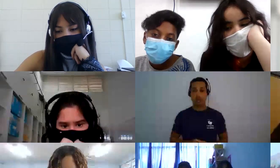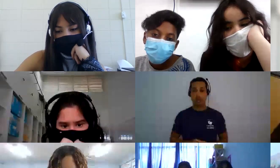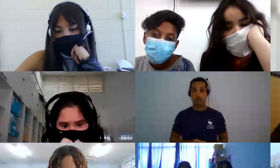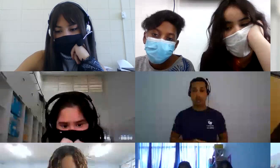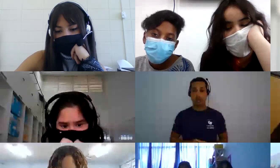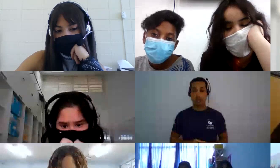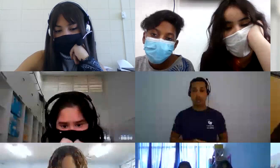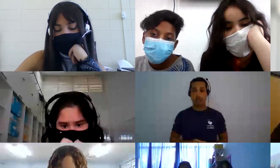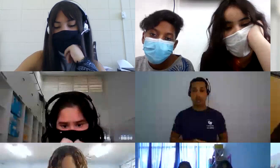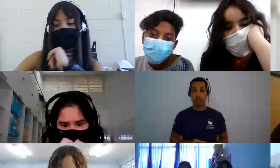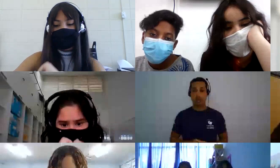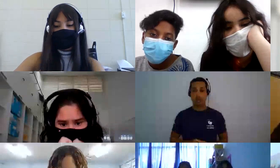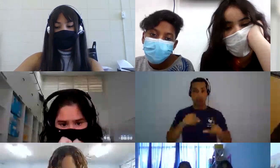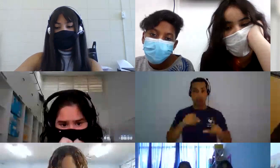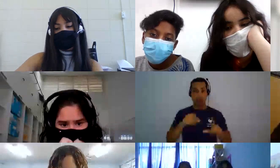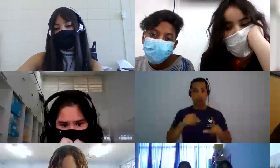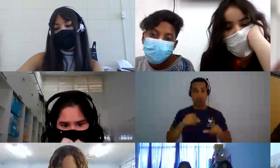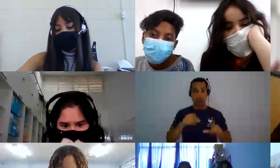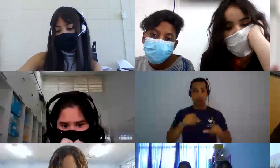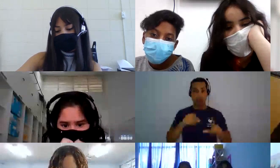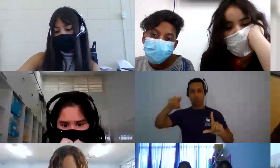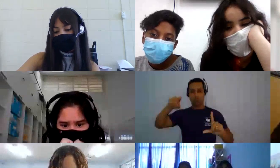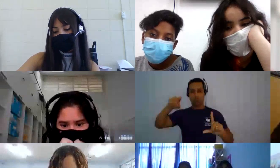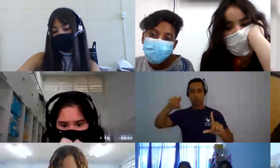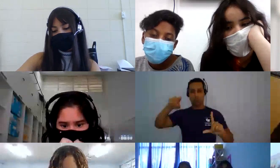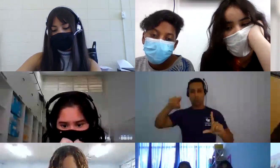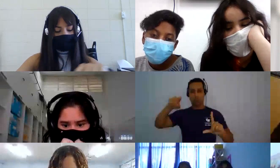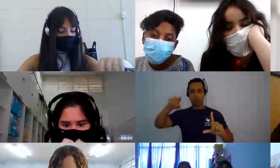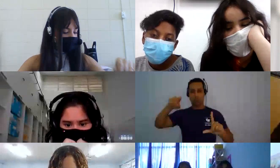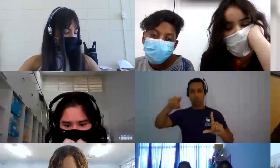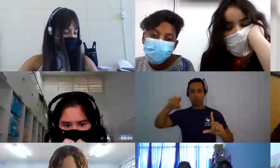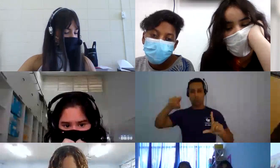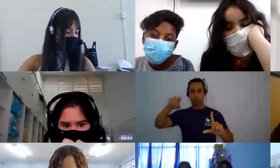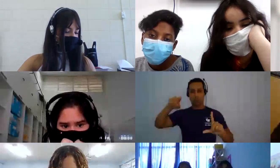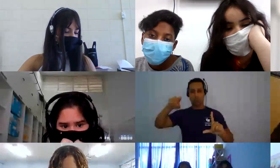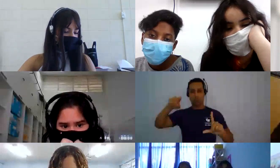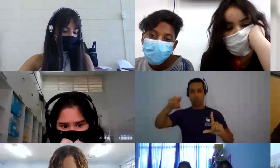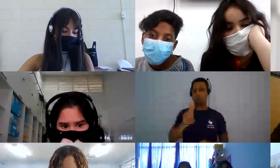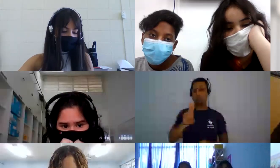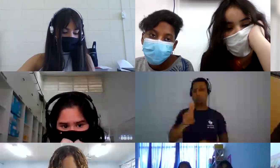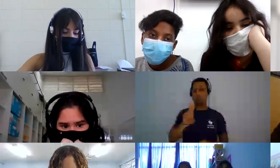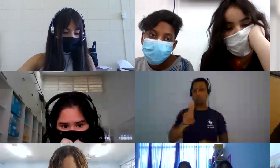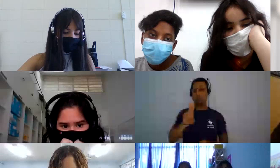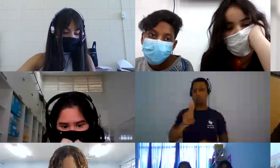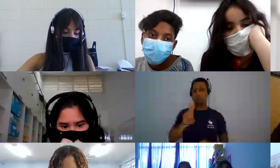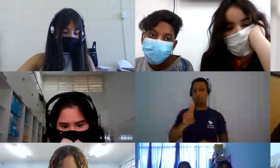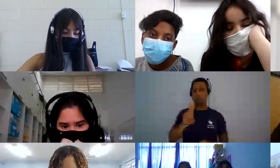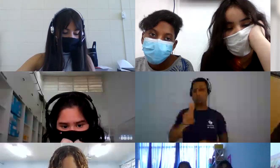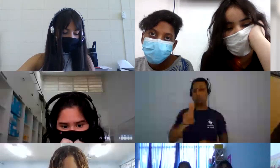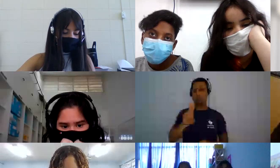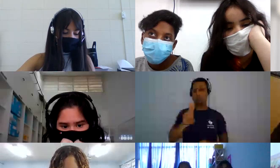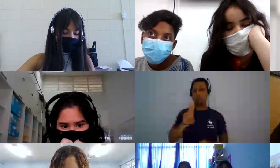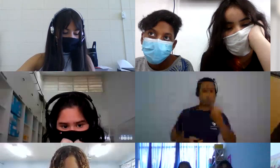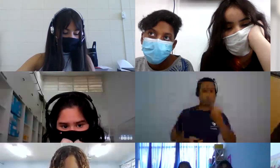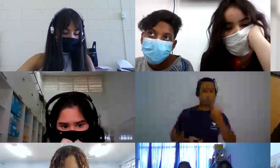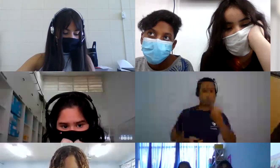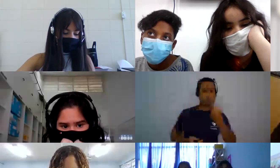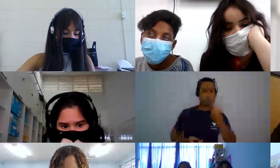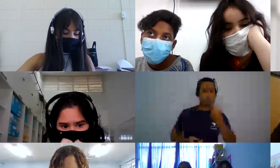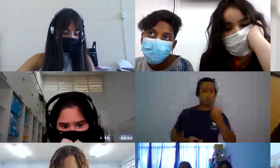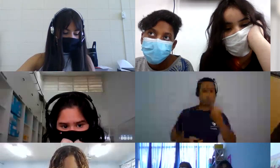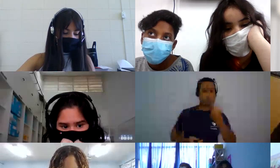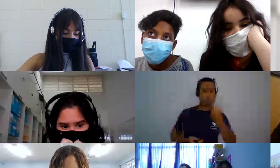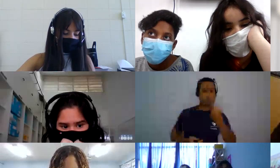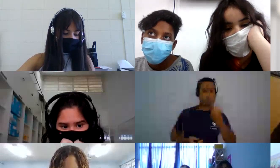9% é alto. Agora, olha que legal. Quando você usa a camisinha e a pílula ao mesmo tempo, aí